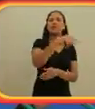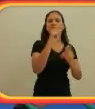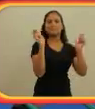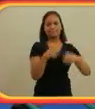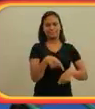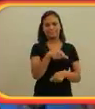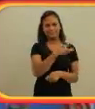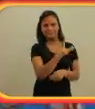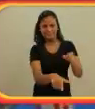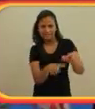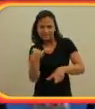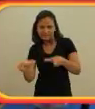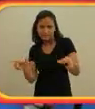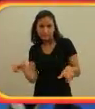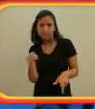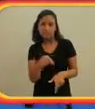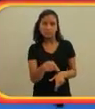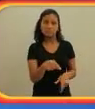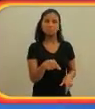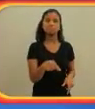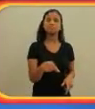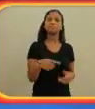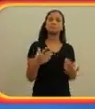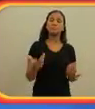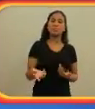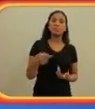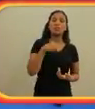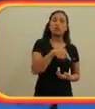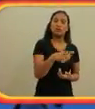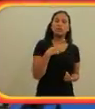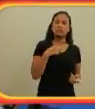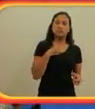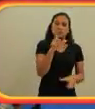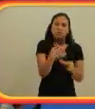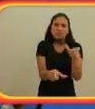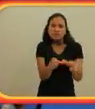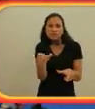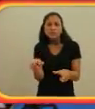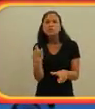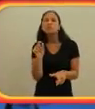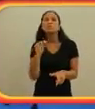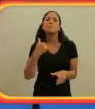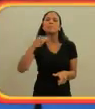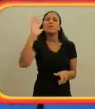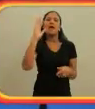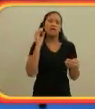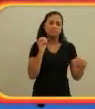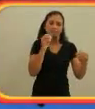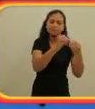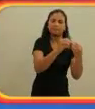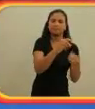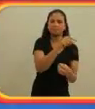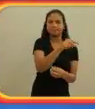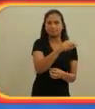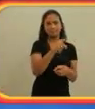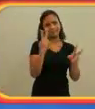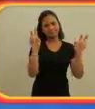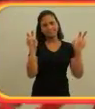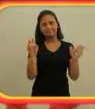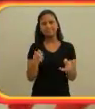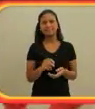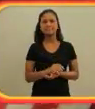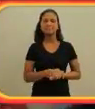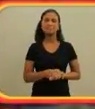inadequado, acontecem as deformidades. Quando utilizamos essa veste, criamos o quê? A possibilidade